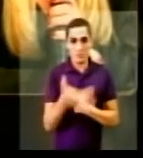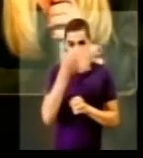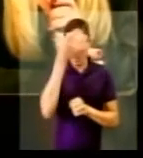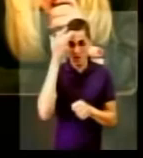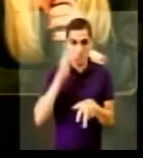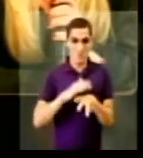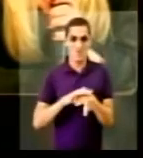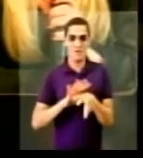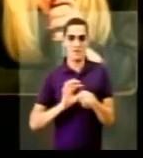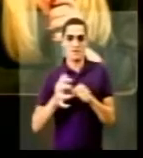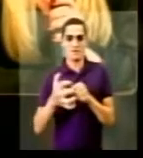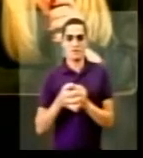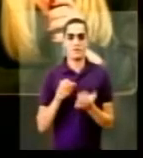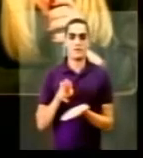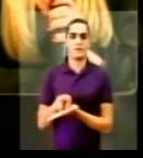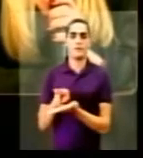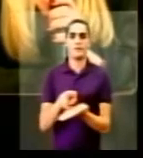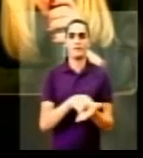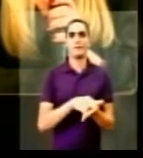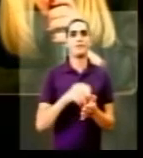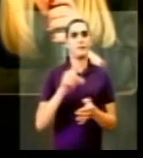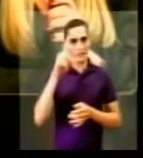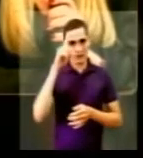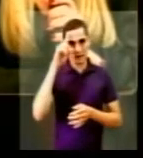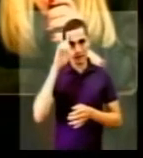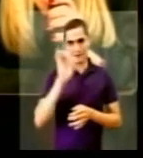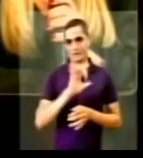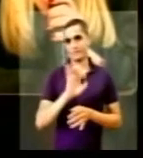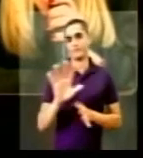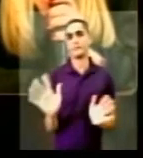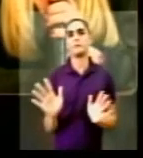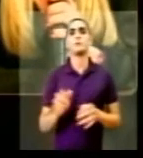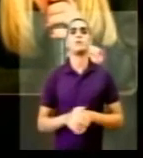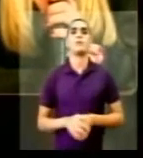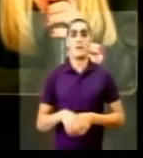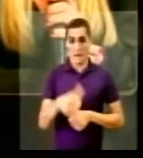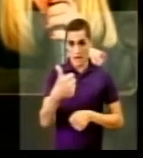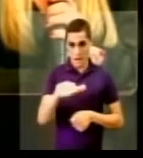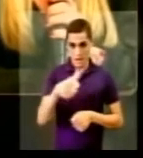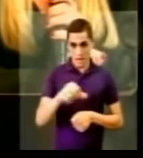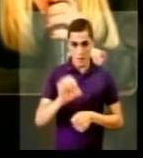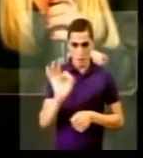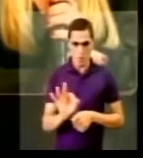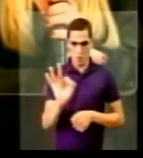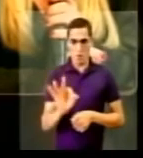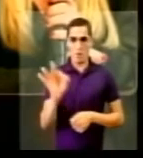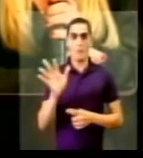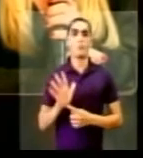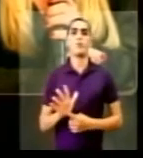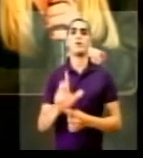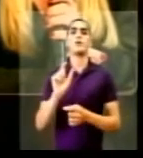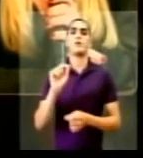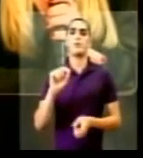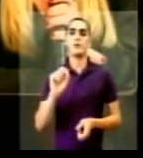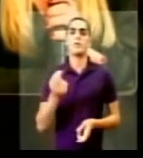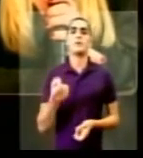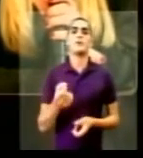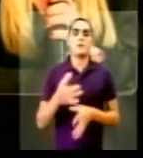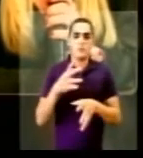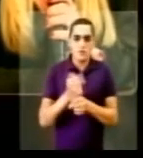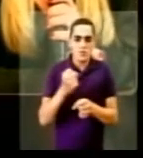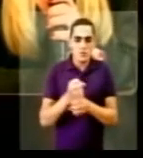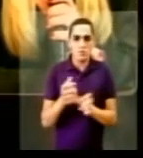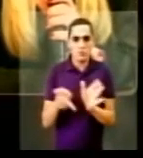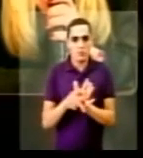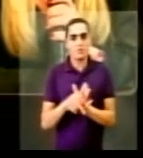dia. E a mesma coisa, análise estatística mostrando que esses casos realmente eles têm essa tendência de